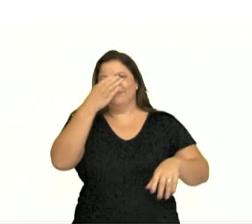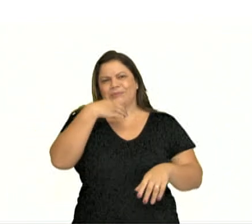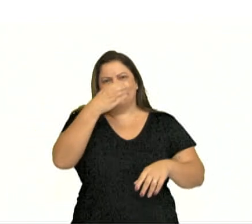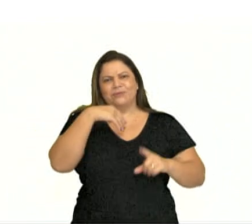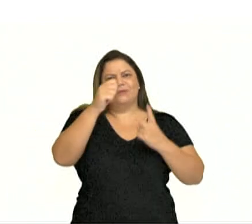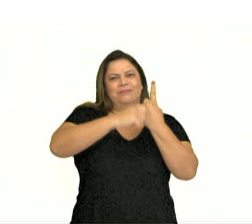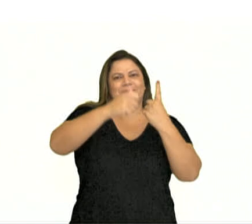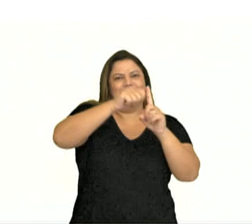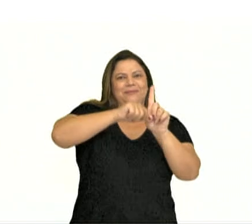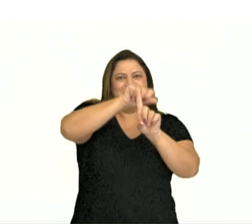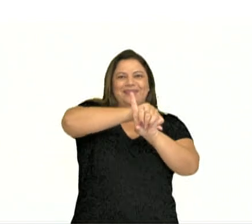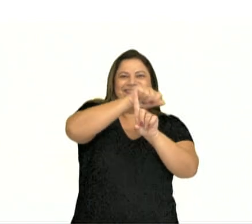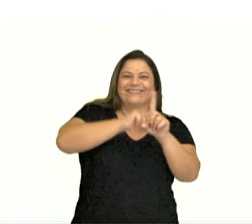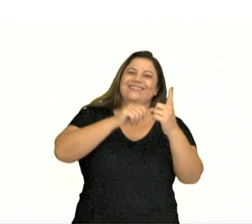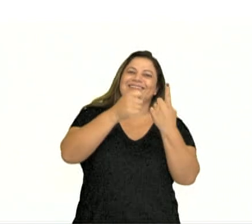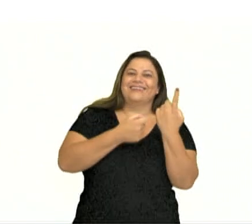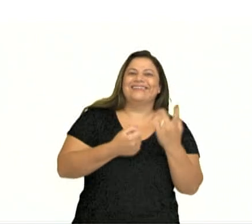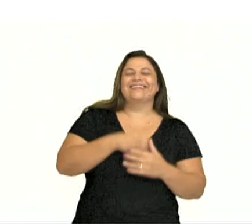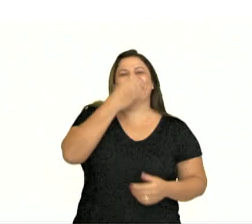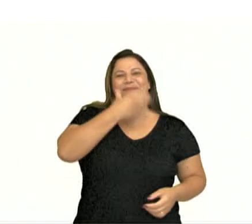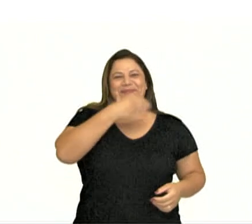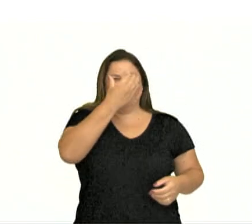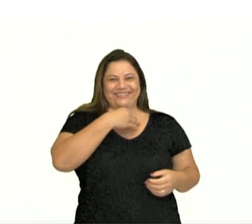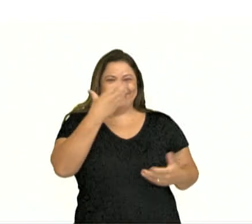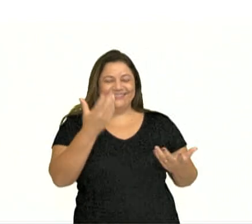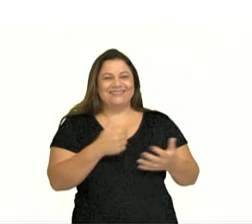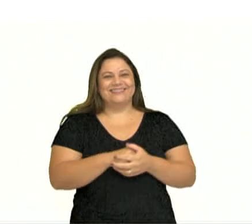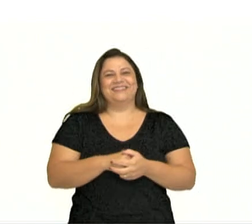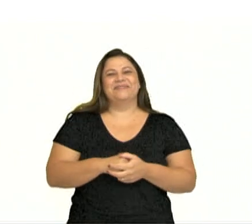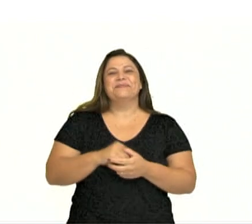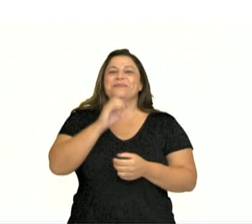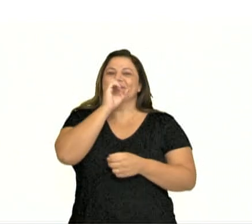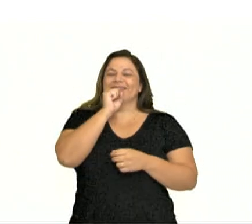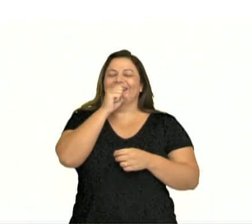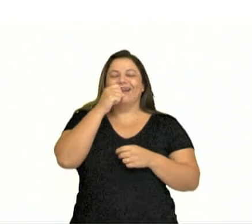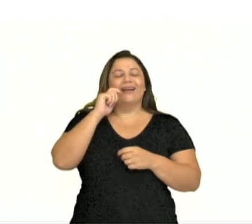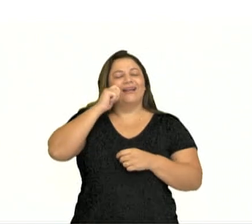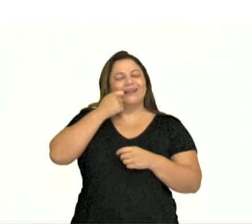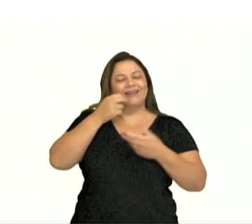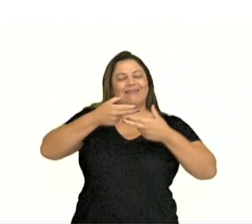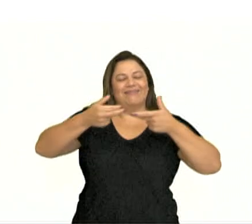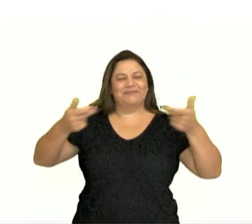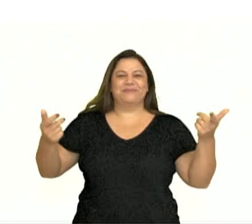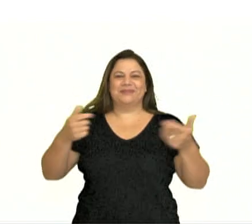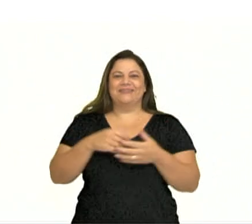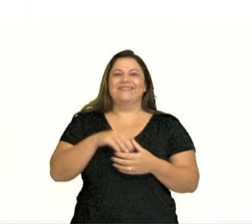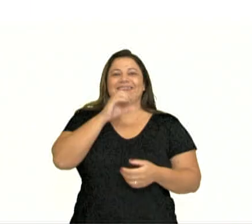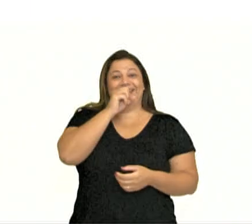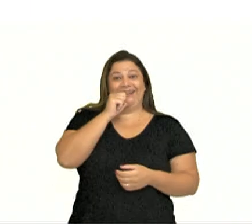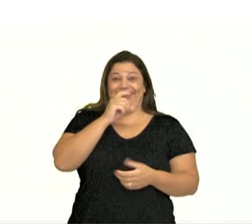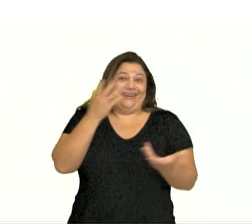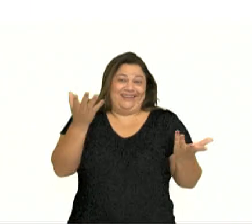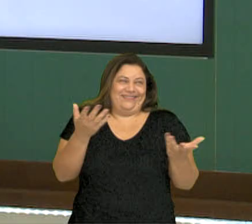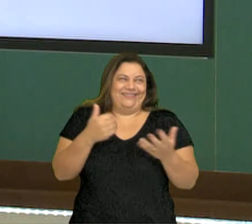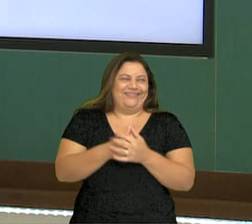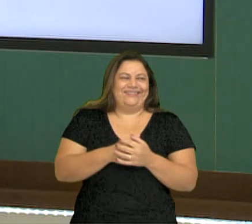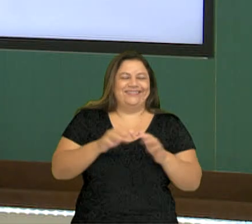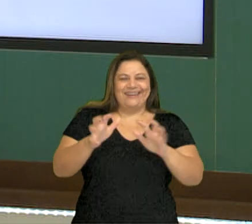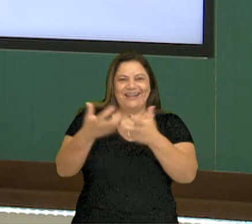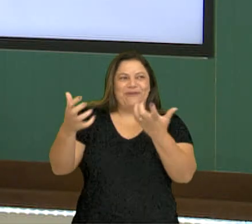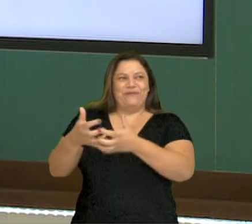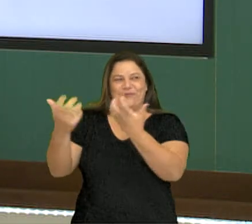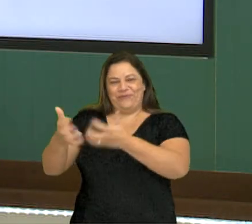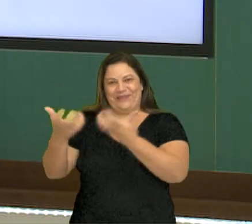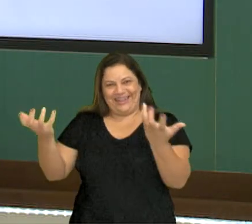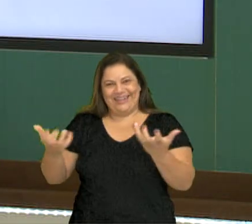banana, maçã, morango, limão, laranja, né? Verduras e legumes, né? Então, alface, né? As